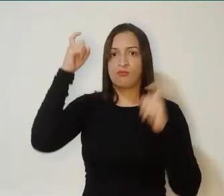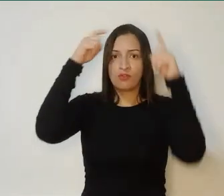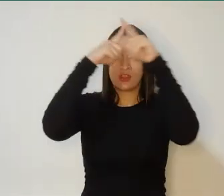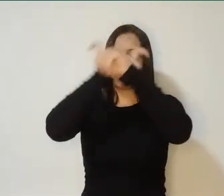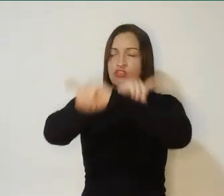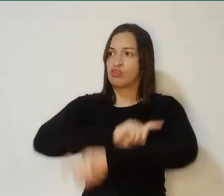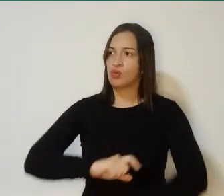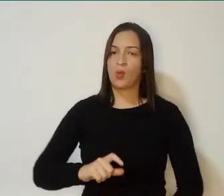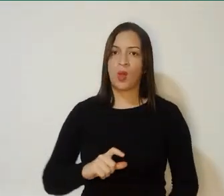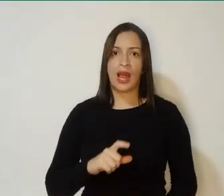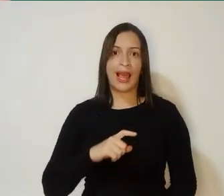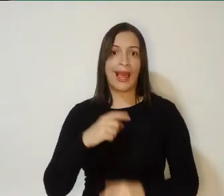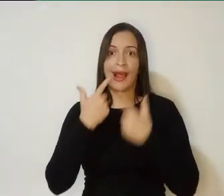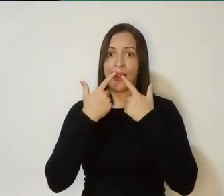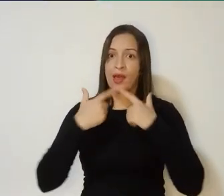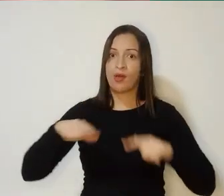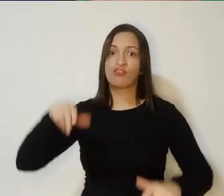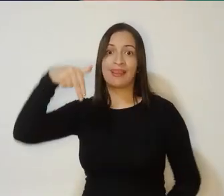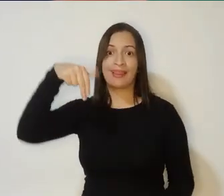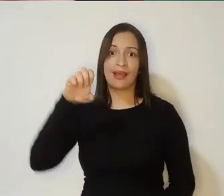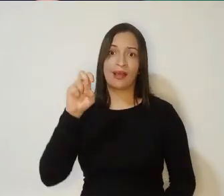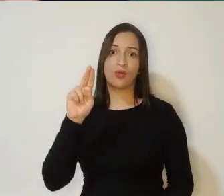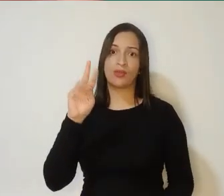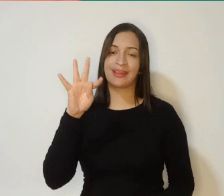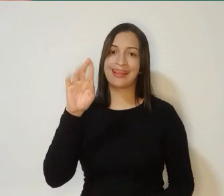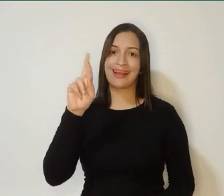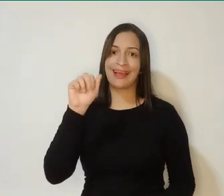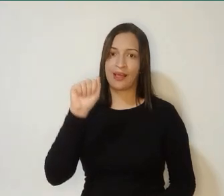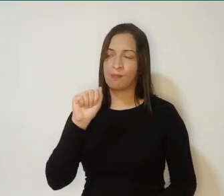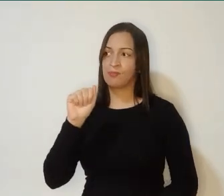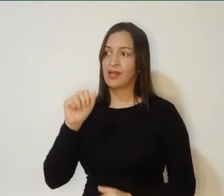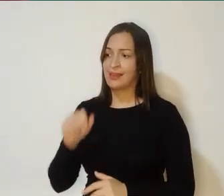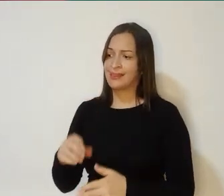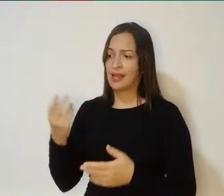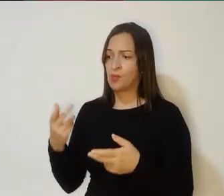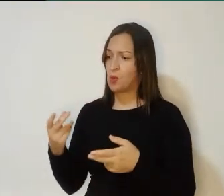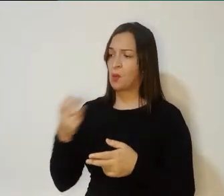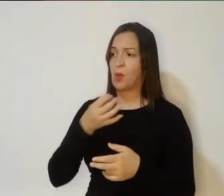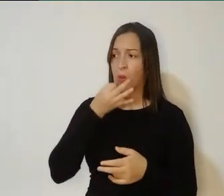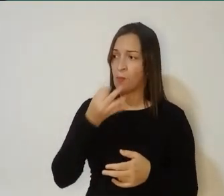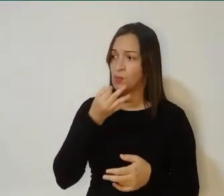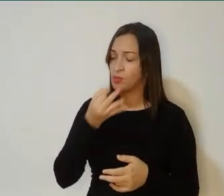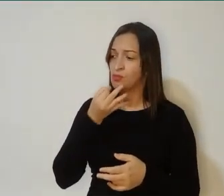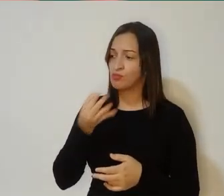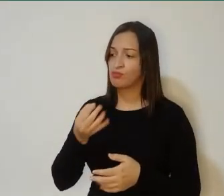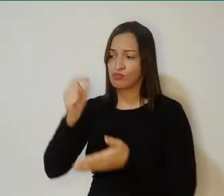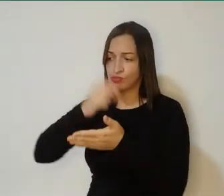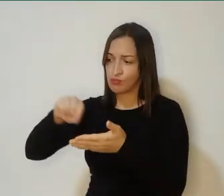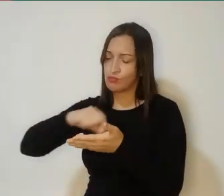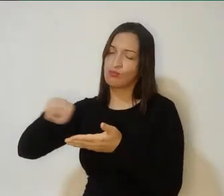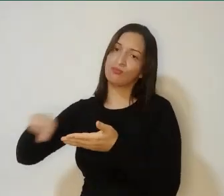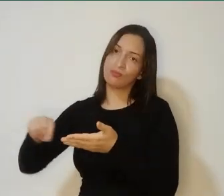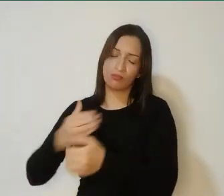linguagem neutra completamente. Sempre é um olhar do autor, um olhar do escritor, mesmo que ele esteja em um texto